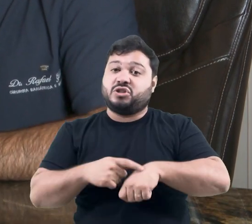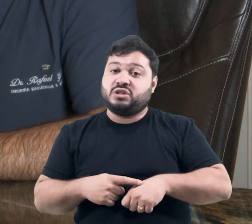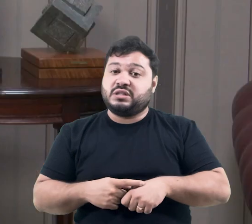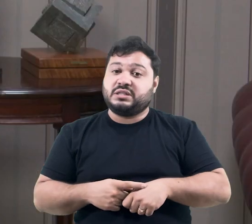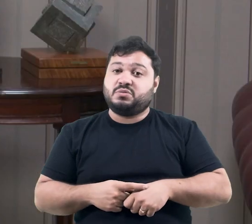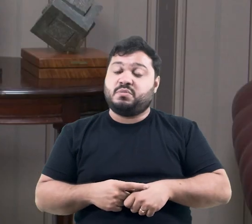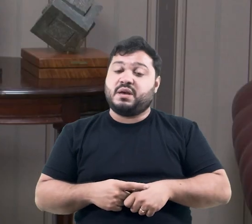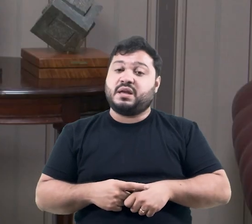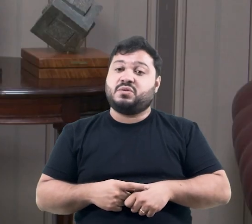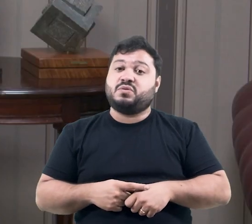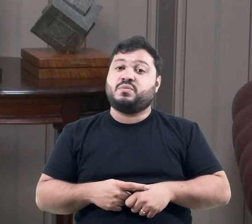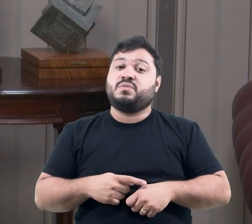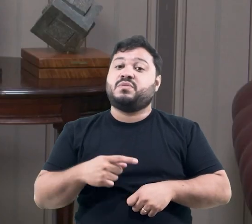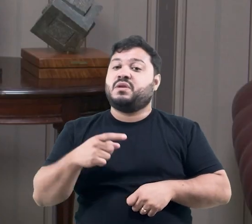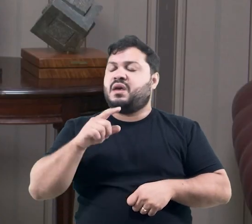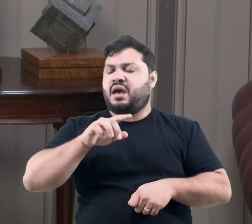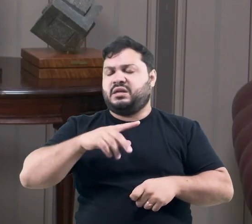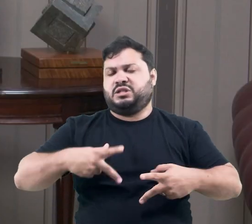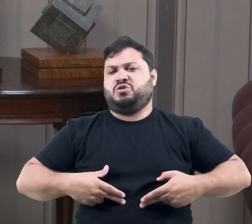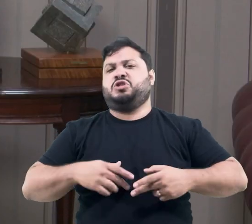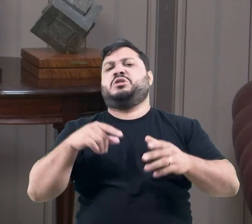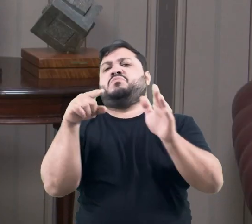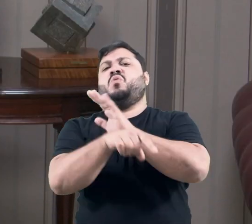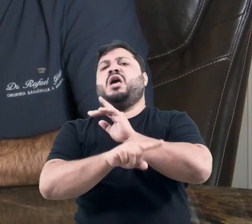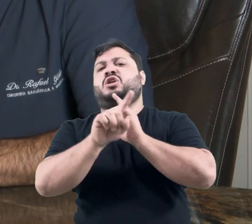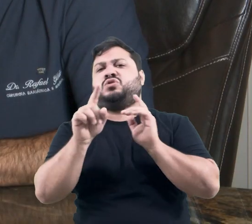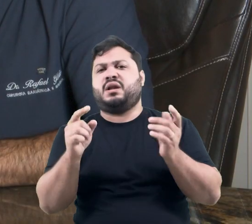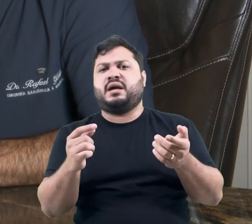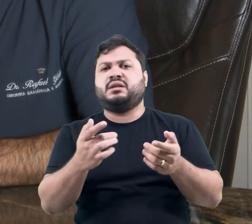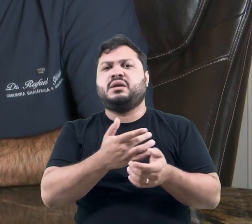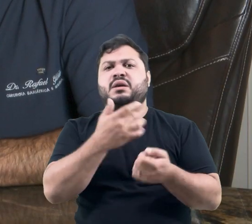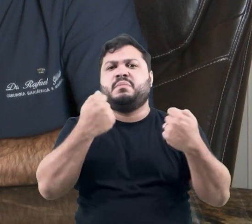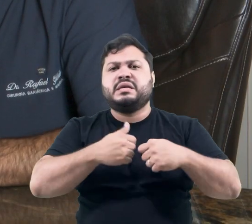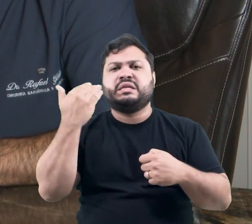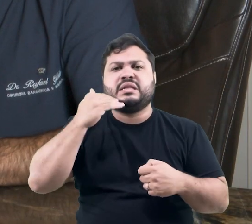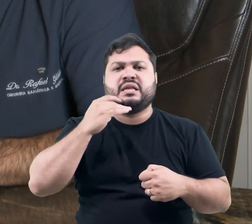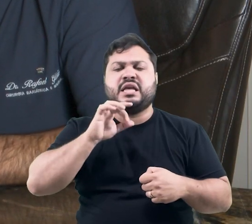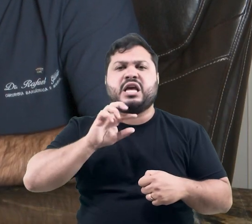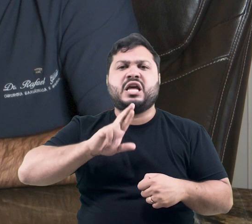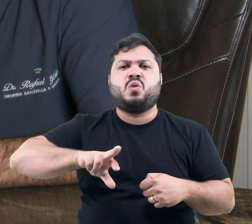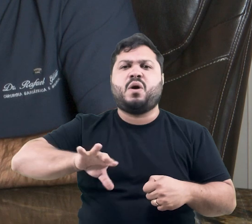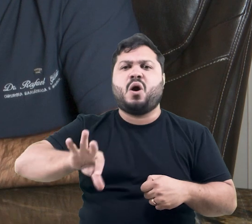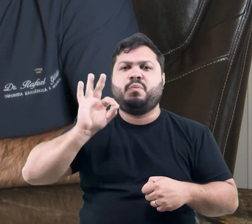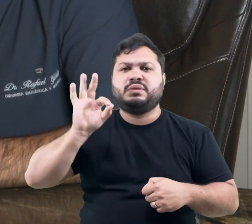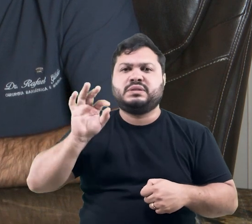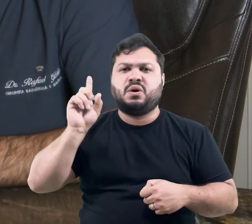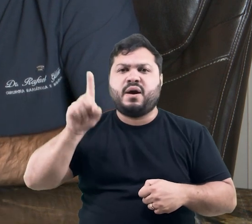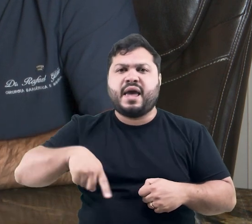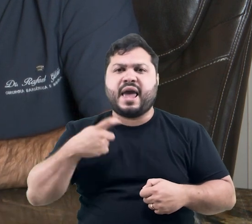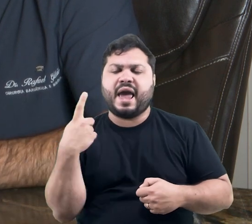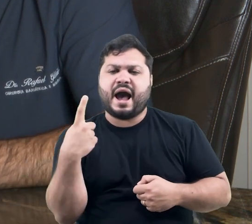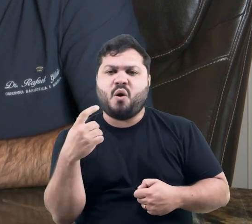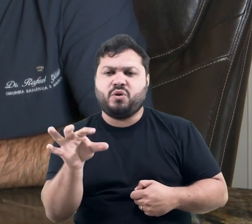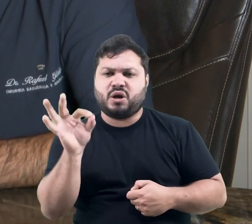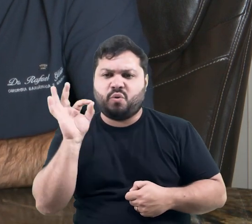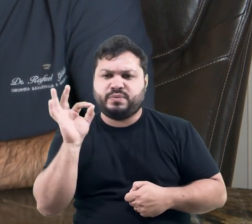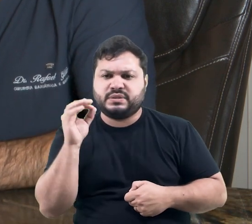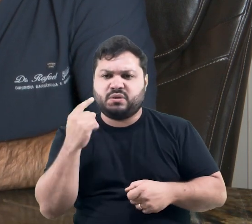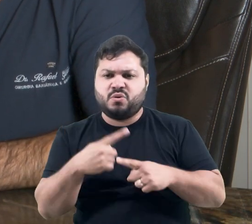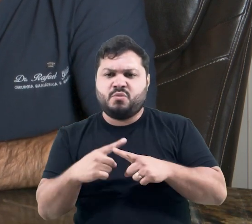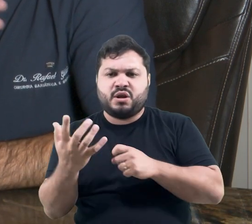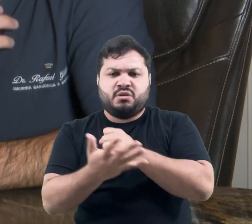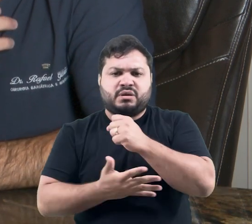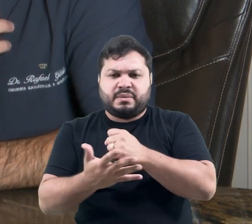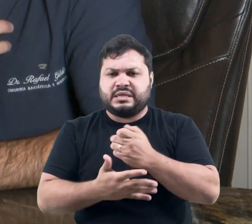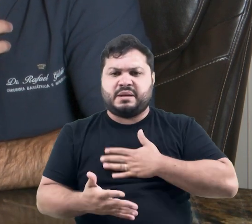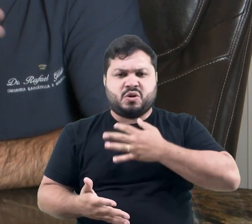momento, a cirurgia deixa de ser questionável. O paciente tem que entender que não é opcional, é a única opção. Porque não